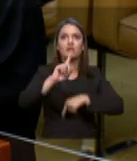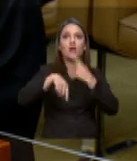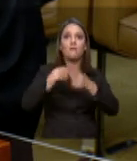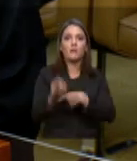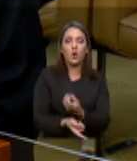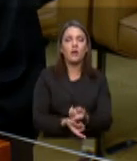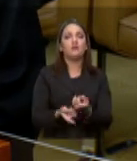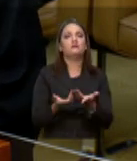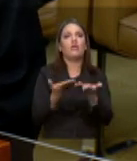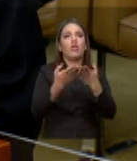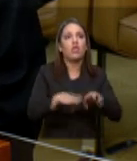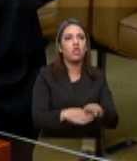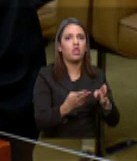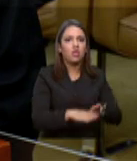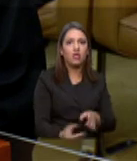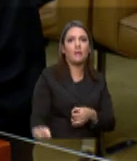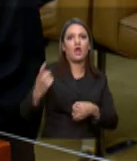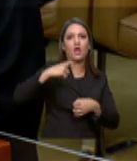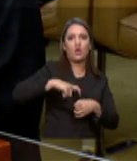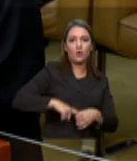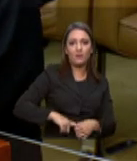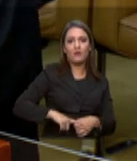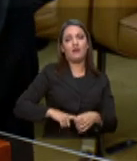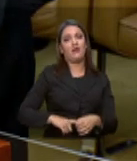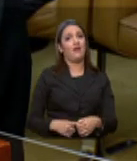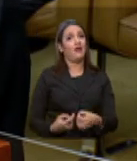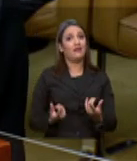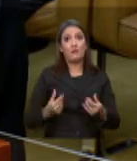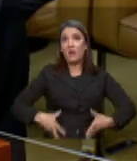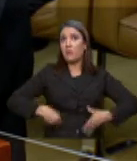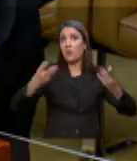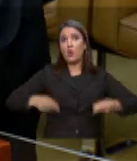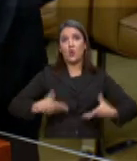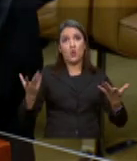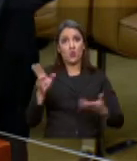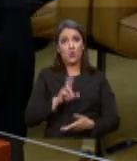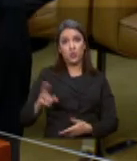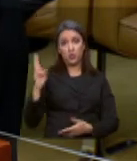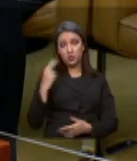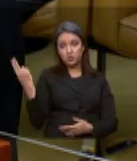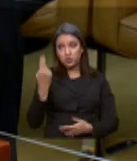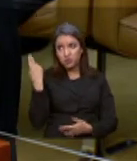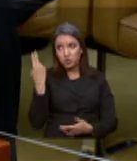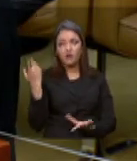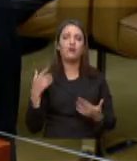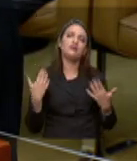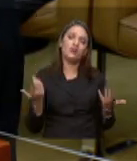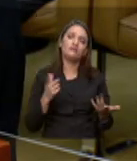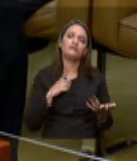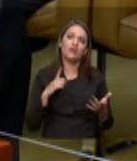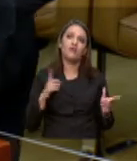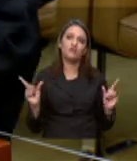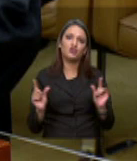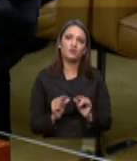bilhões de reais para a recuperação dessa área degradada. Nós estamos falando quase que de um plano da